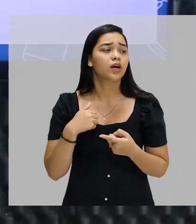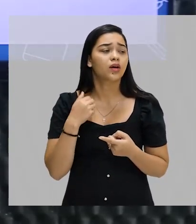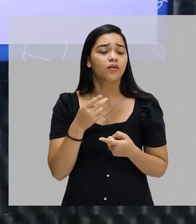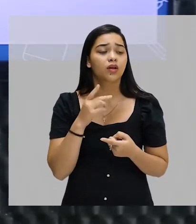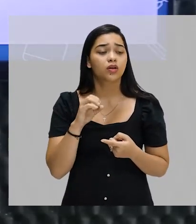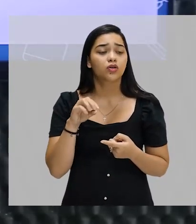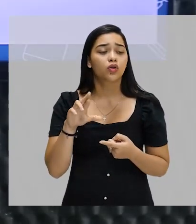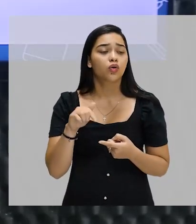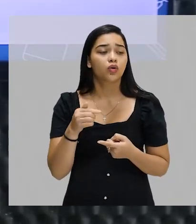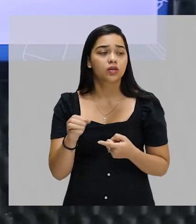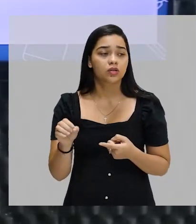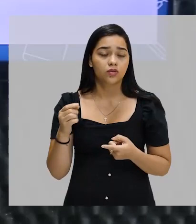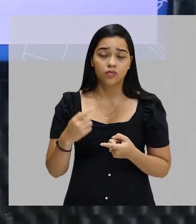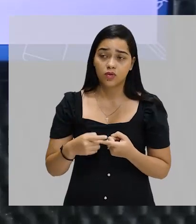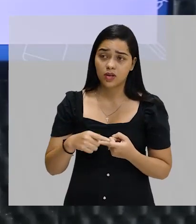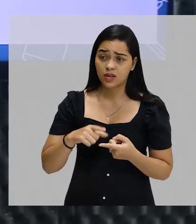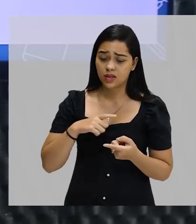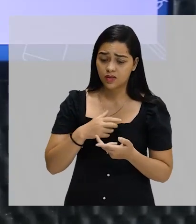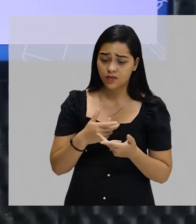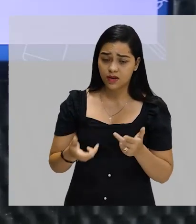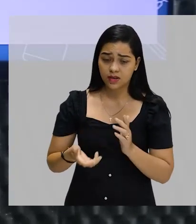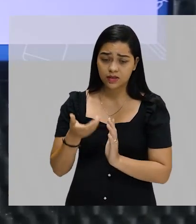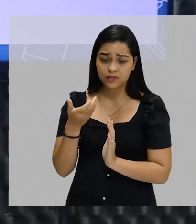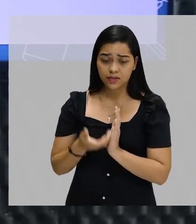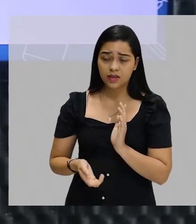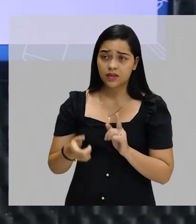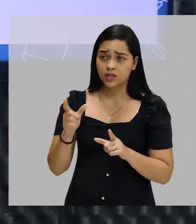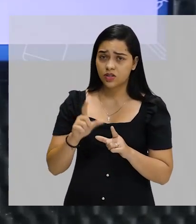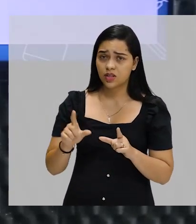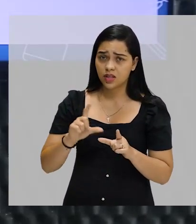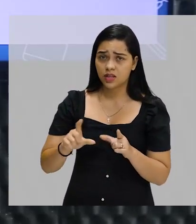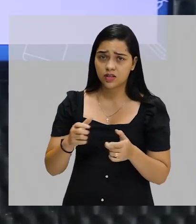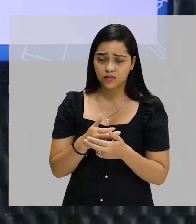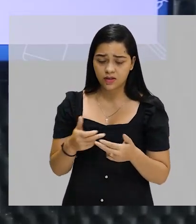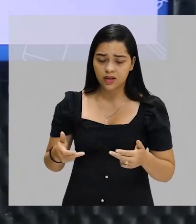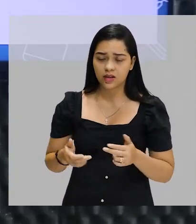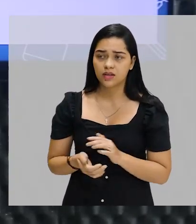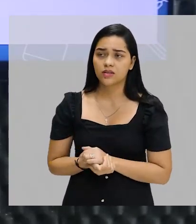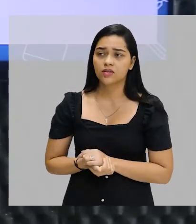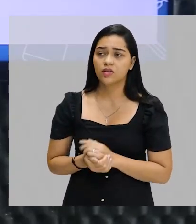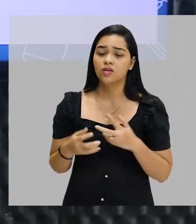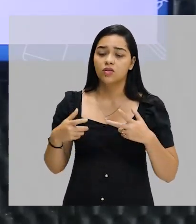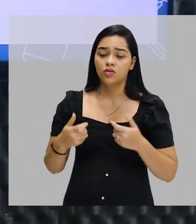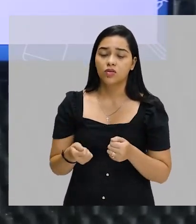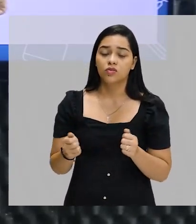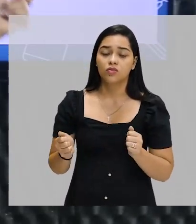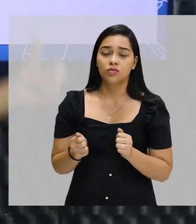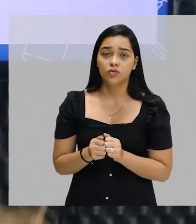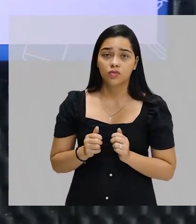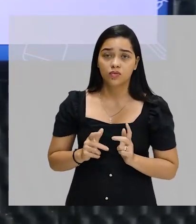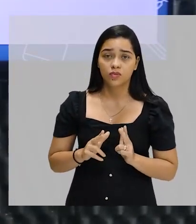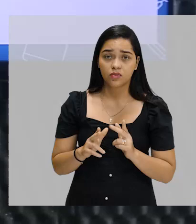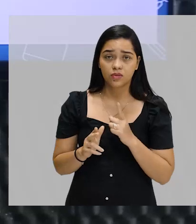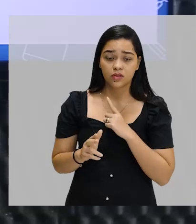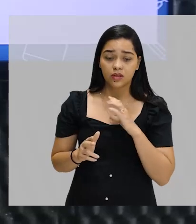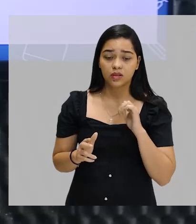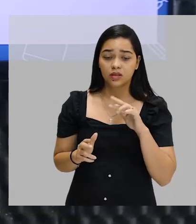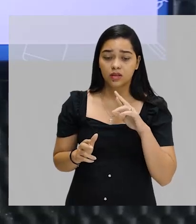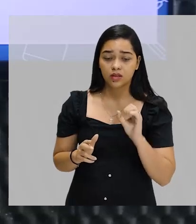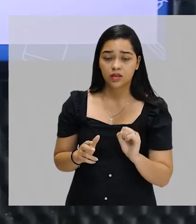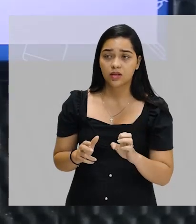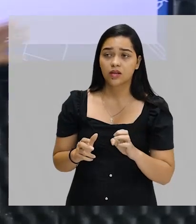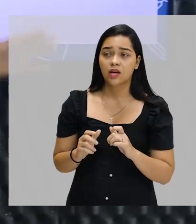de contração? Porque existem perda de letrinhas, né? Perda de elementos mórficos. Toda fusão de vogais idêntica forma-se a crase.